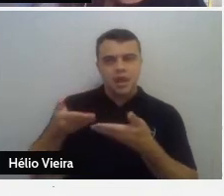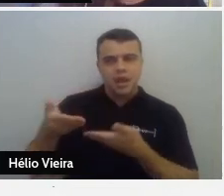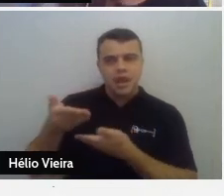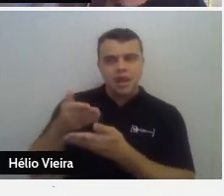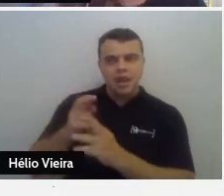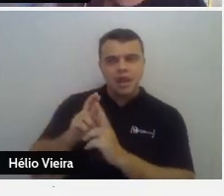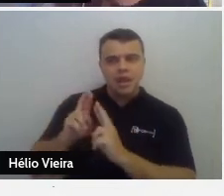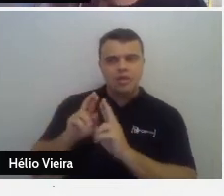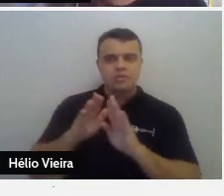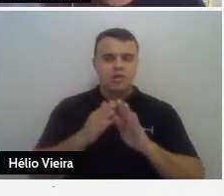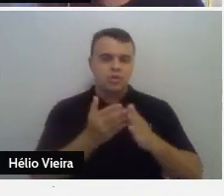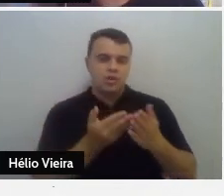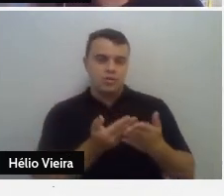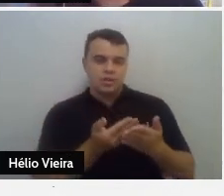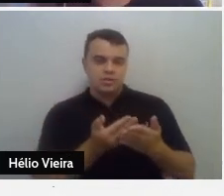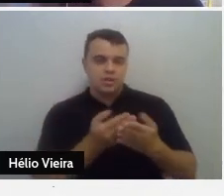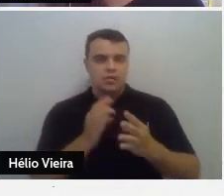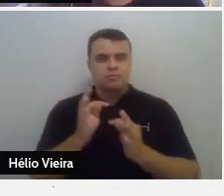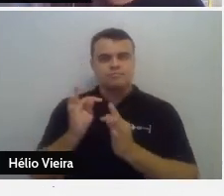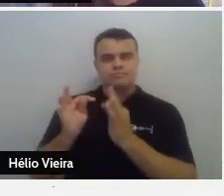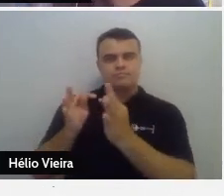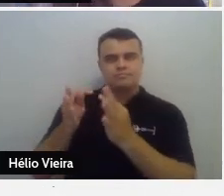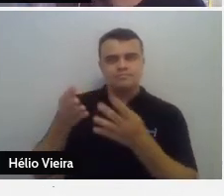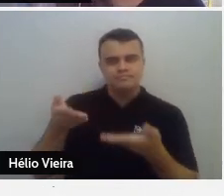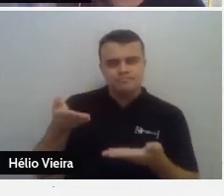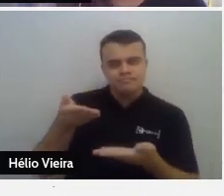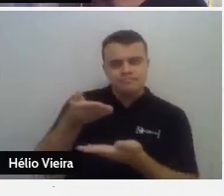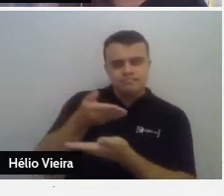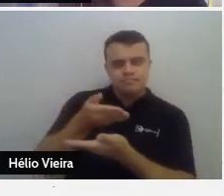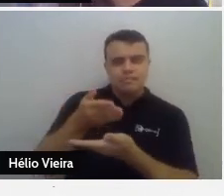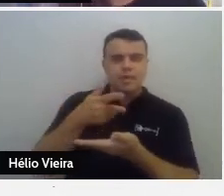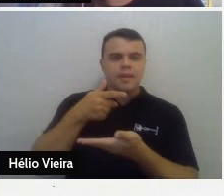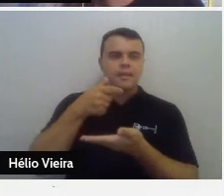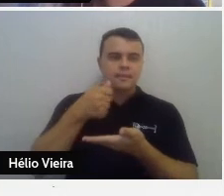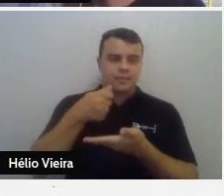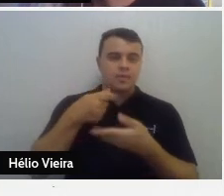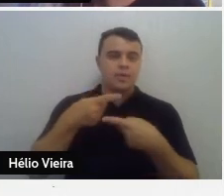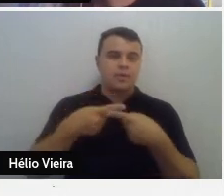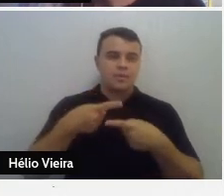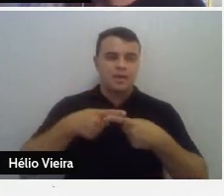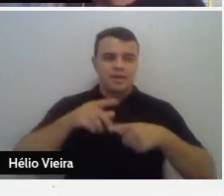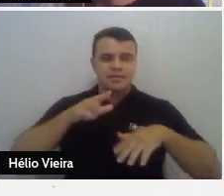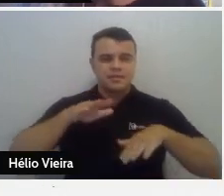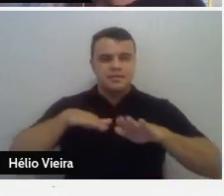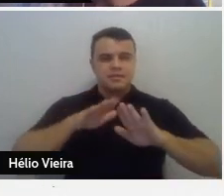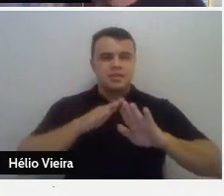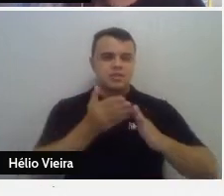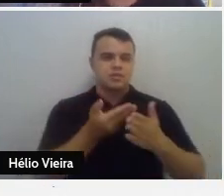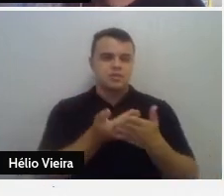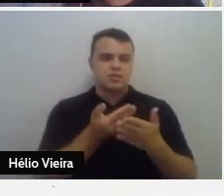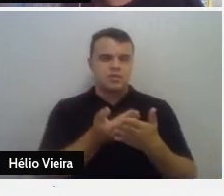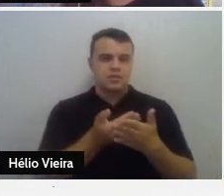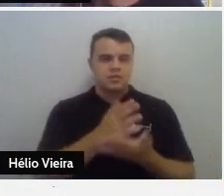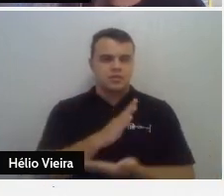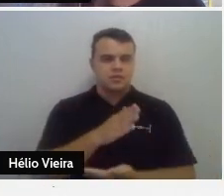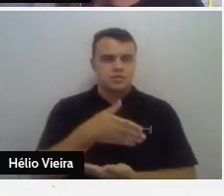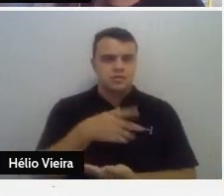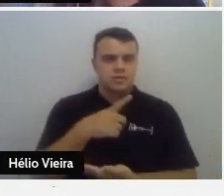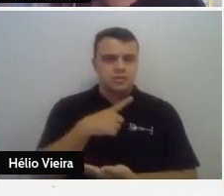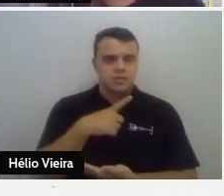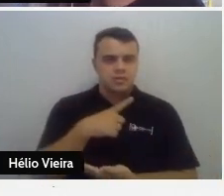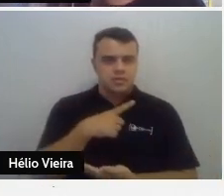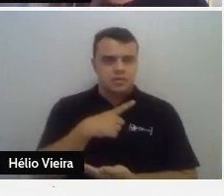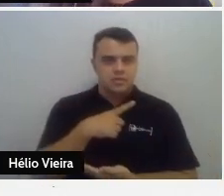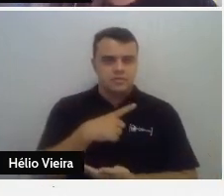da educação com a tecnologia. Por mais que as escolas já tenham voltado,